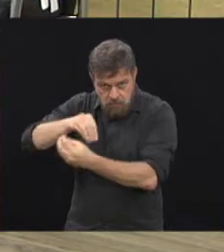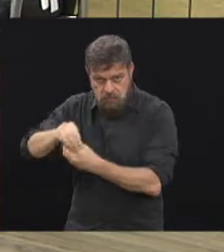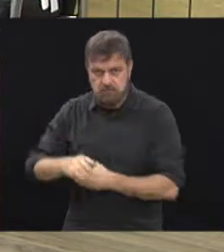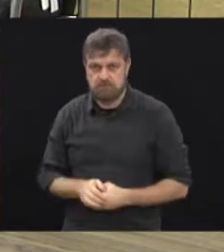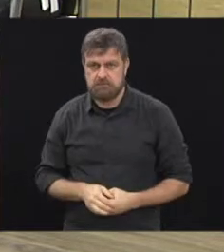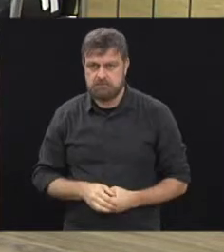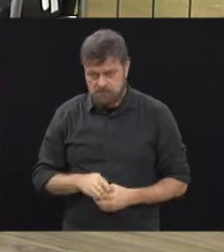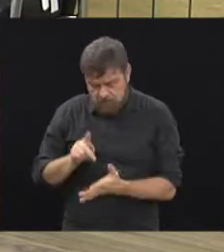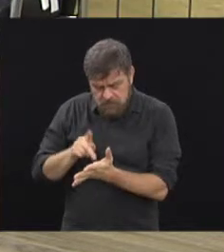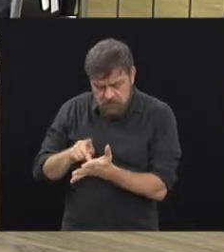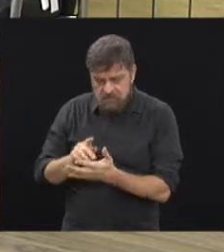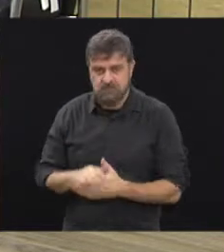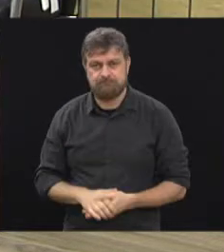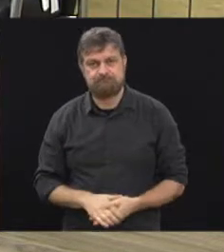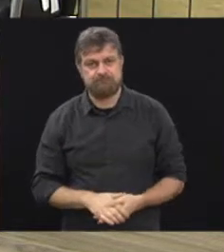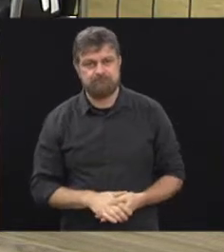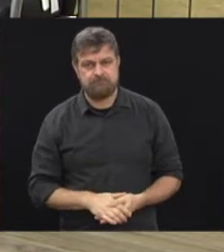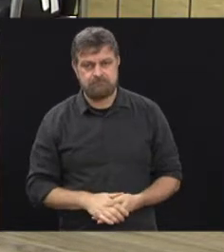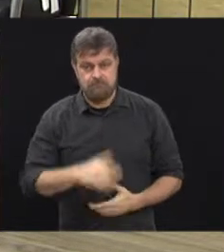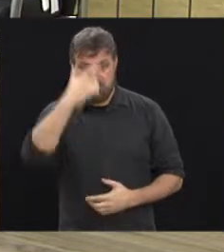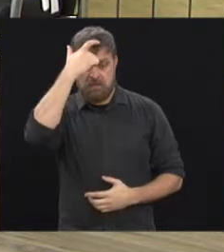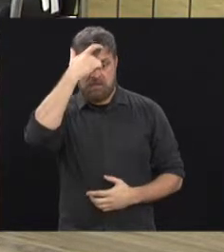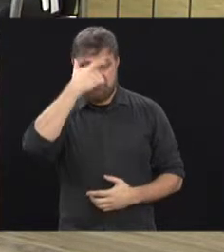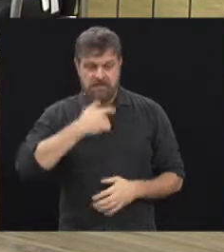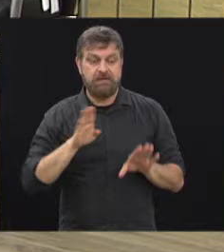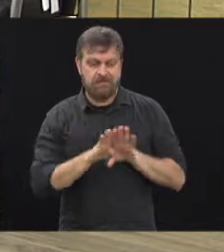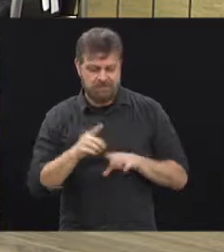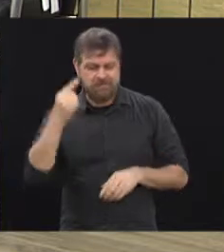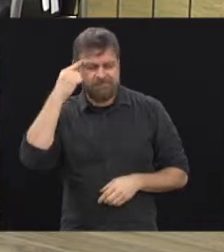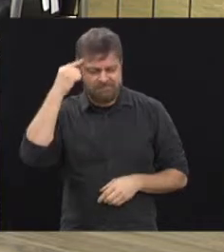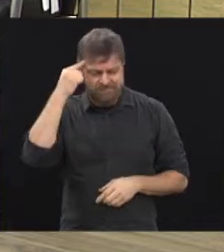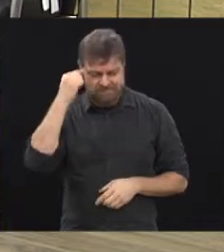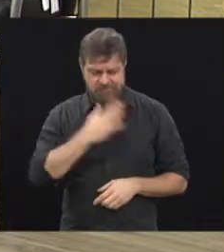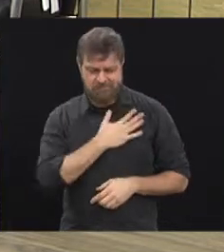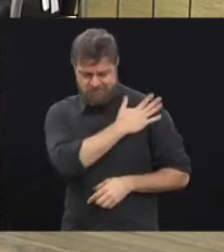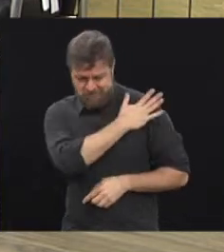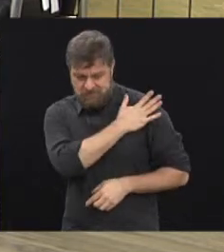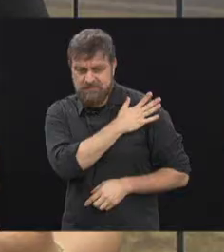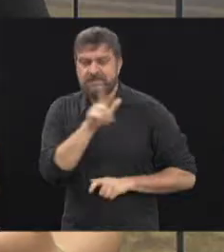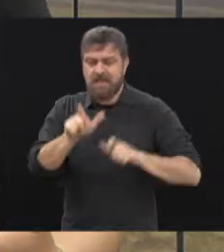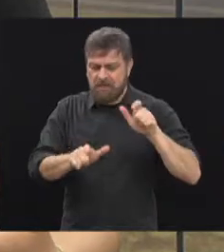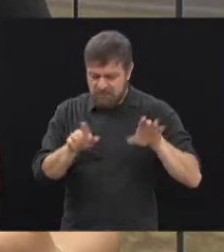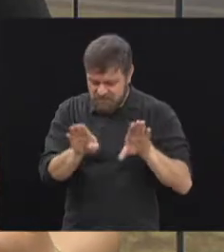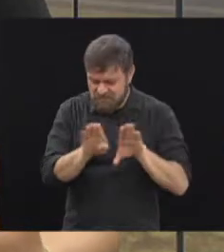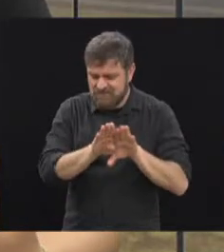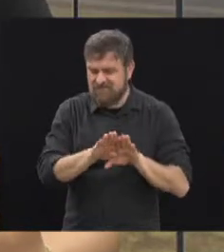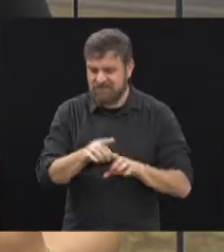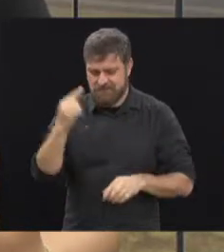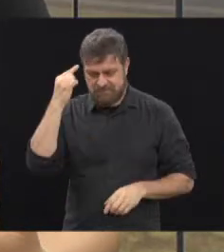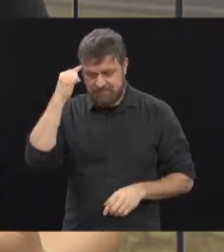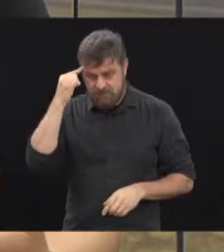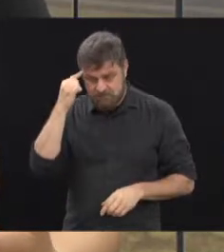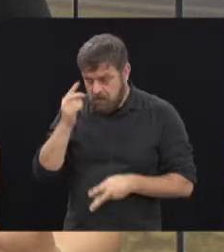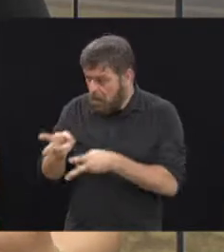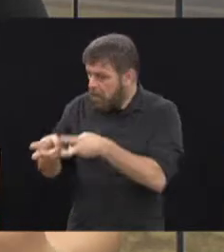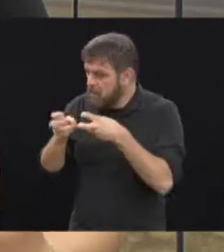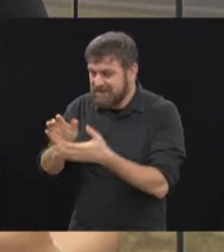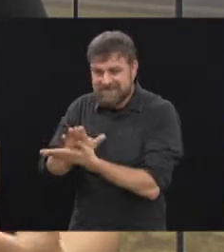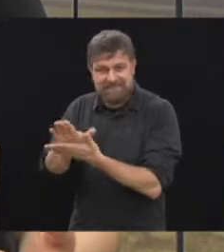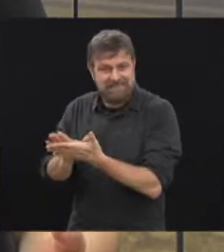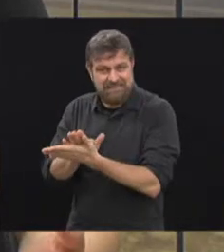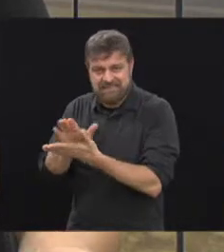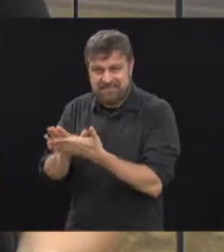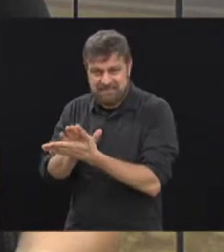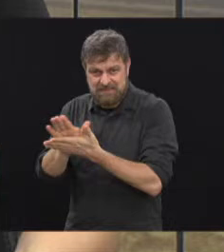assim? Eu fui com esse mesmo estigma e eu acho que muita gente deve ter, né? Eu não vi isso, eu acho que não é